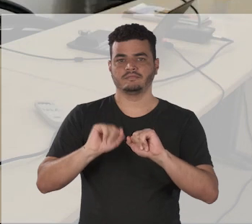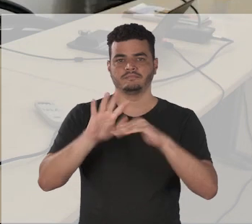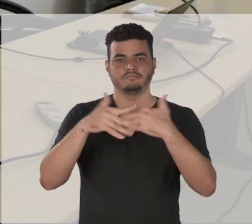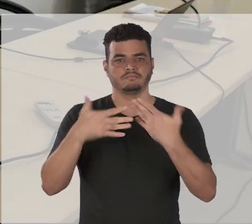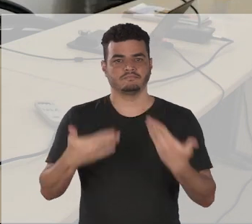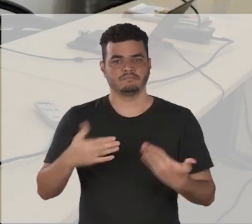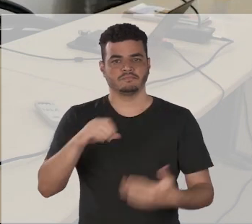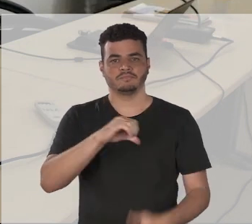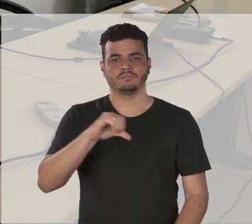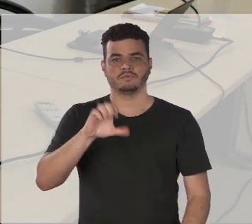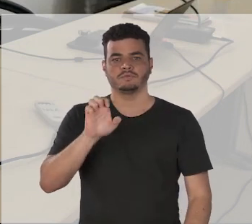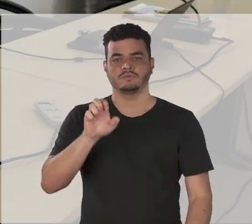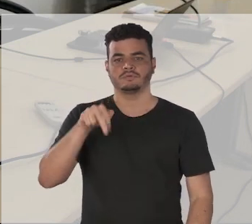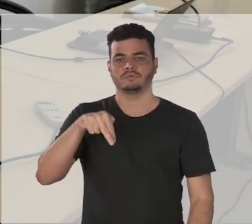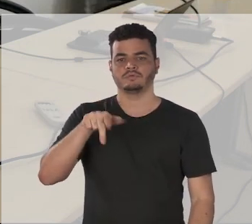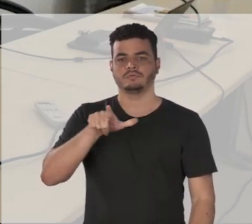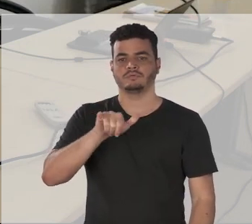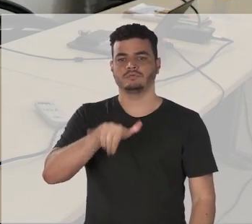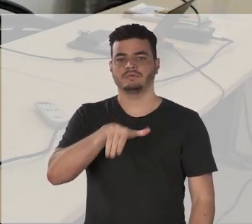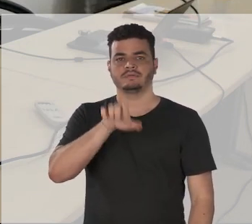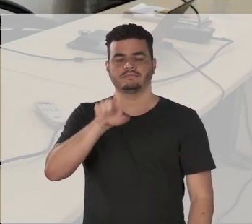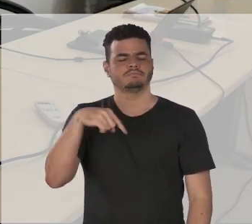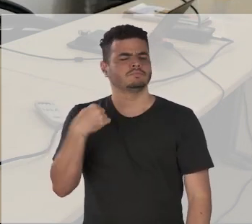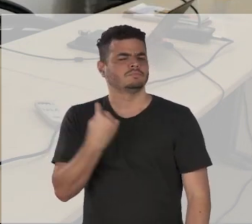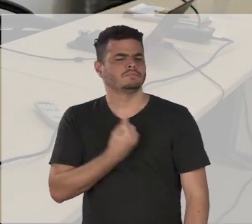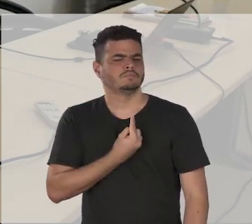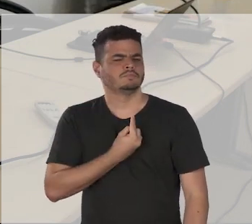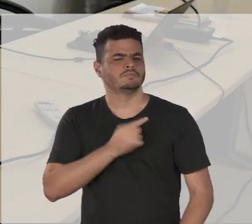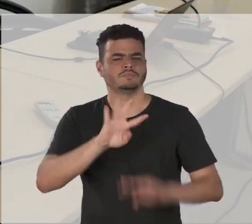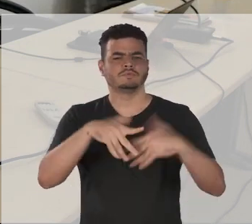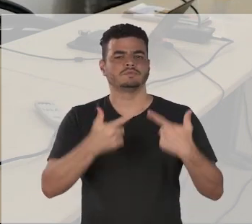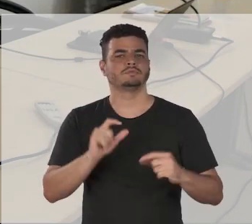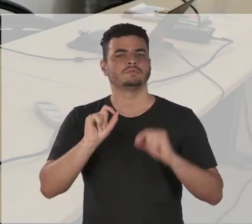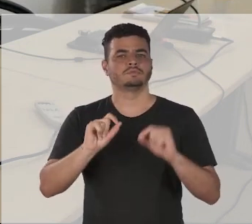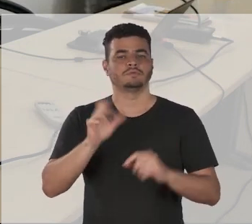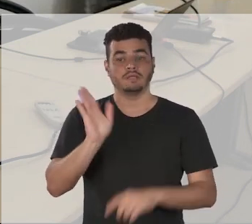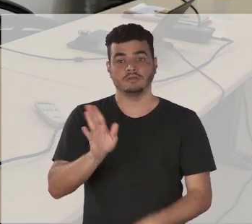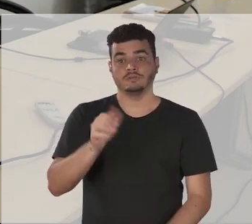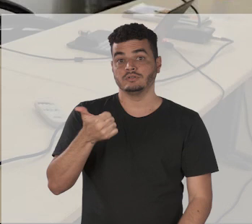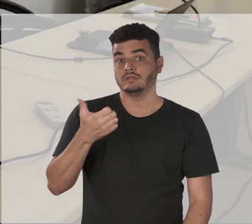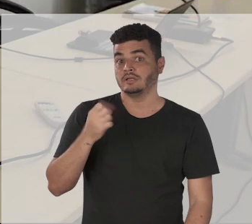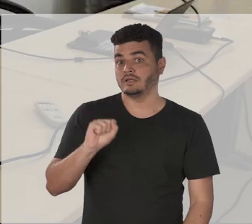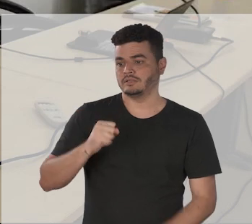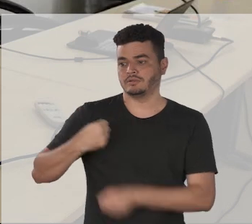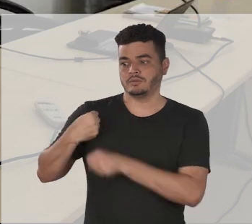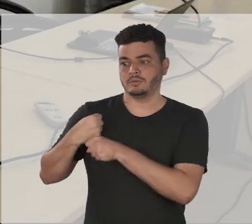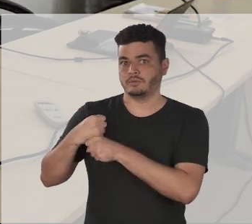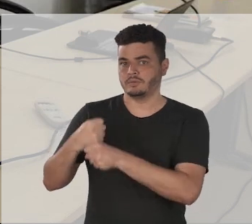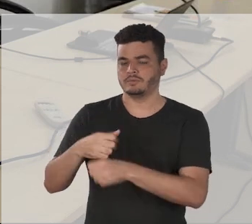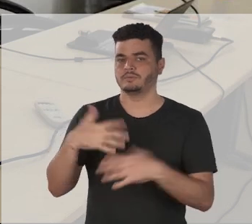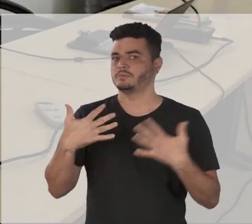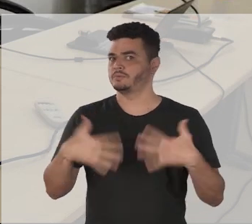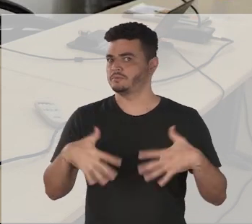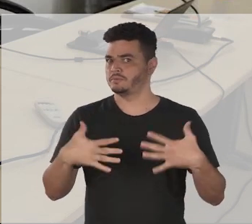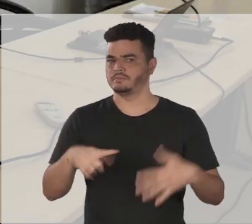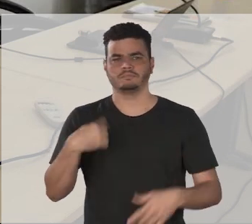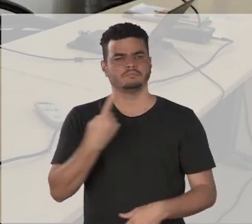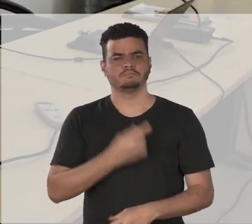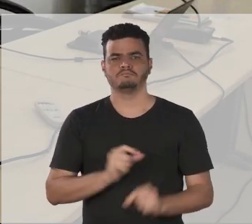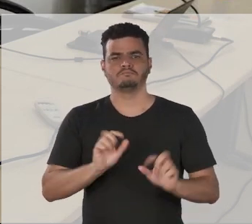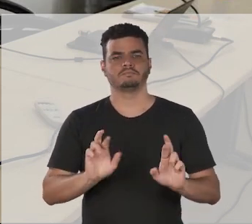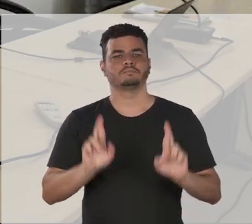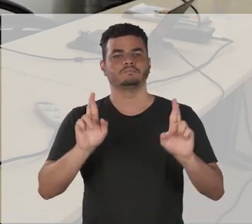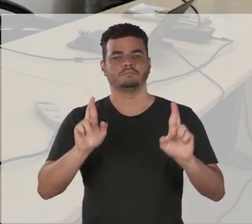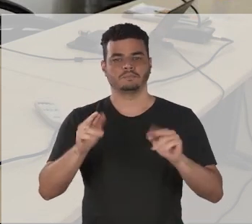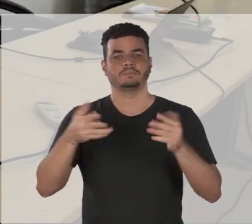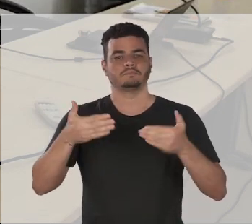ENLIGE. O nosso evento chegou aos 18 anos, né? Então, nós esperamos que ele tenha uma vida